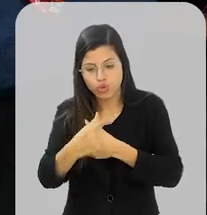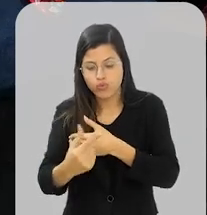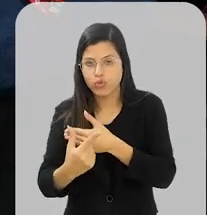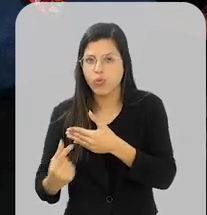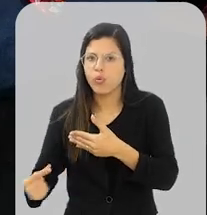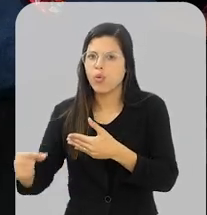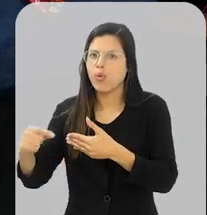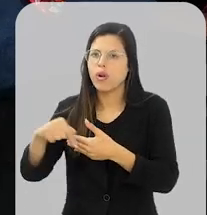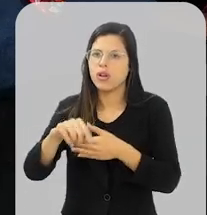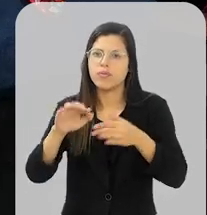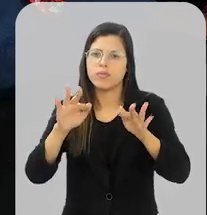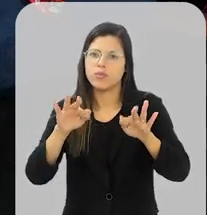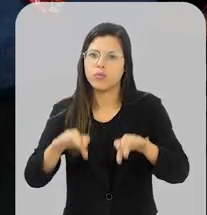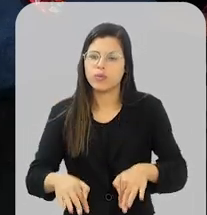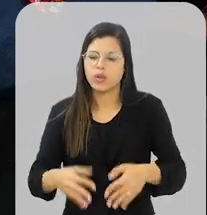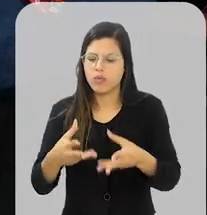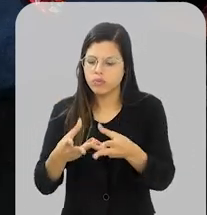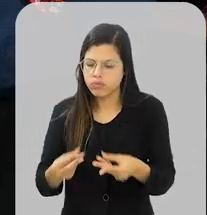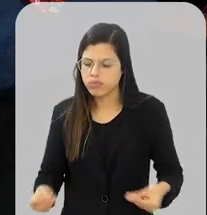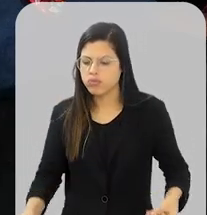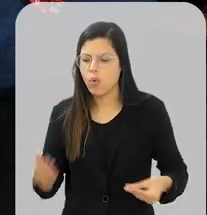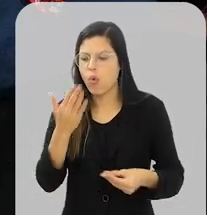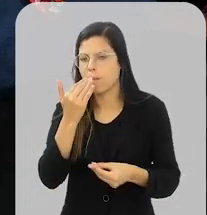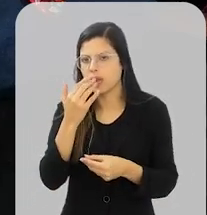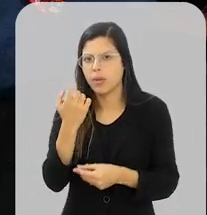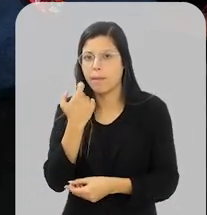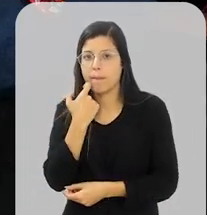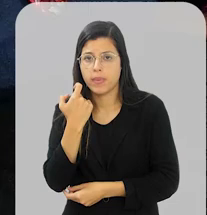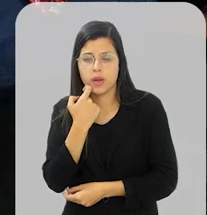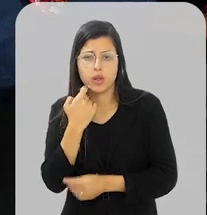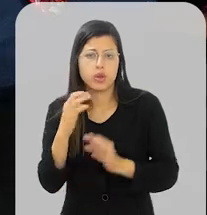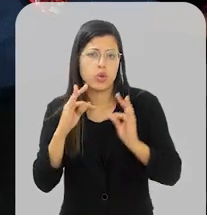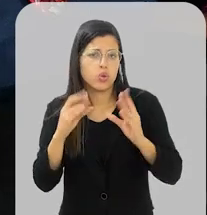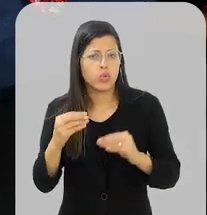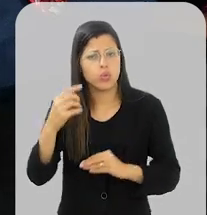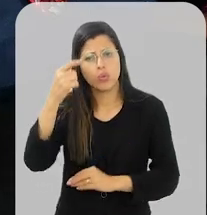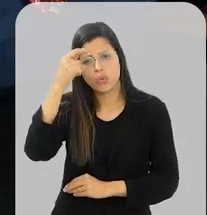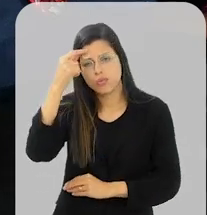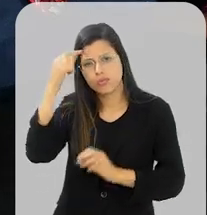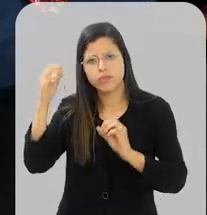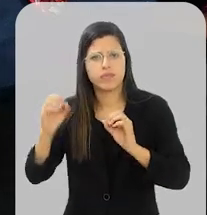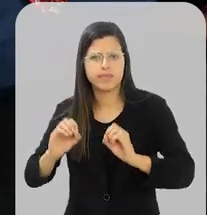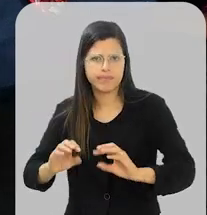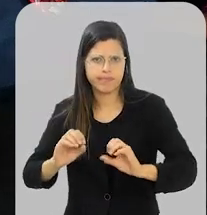se torna um alimento para os peixes. Então, isso tudo é uma conscientização.